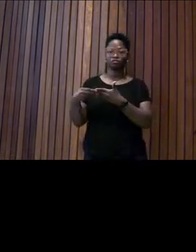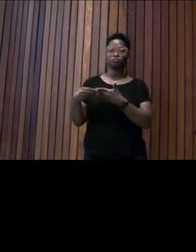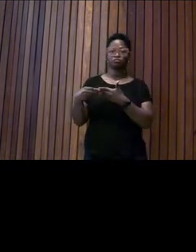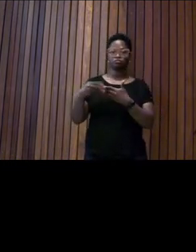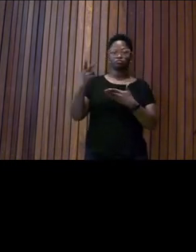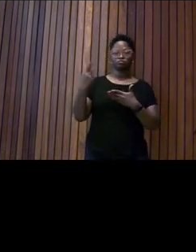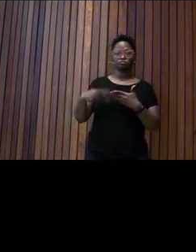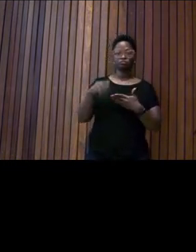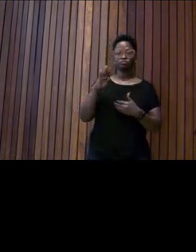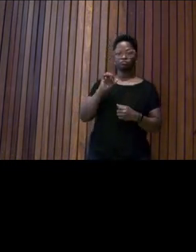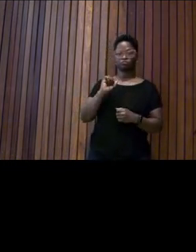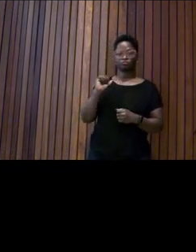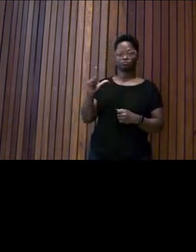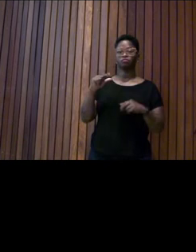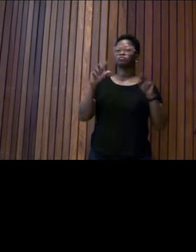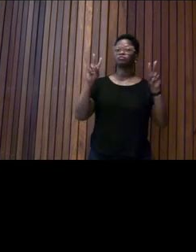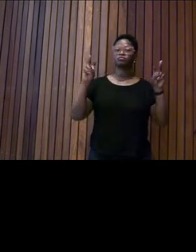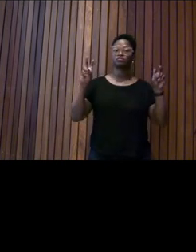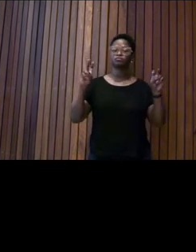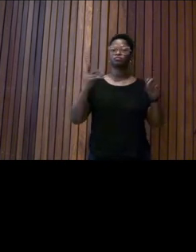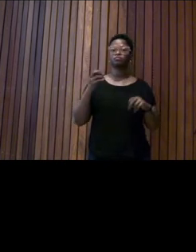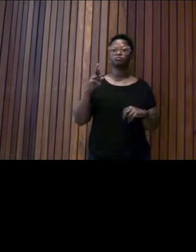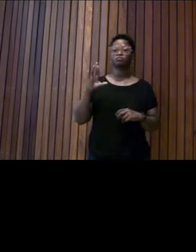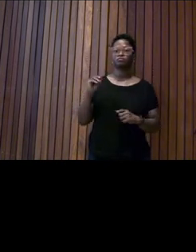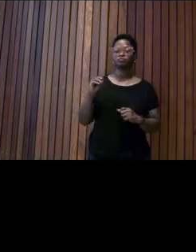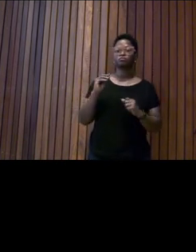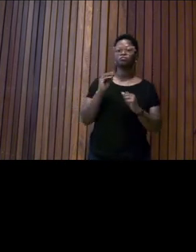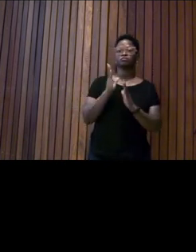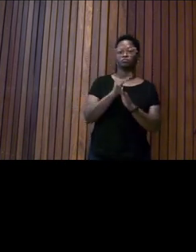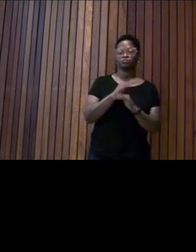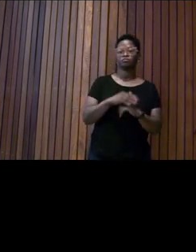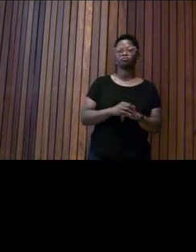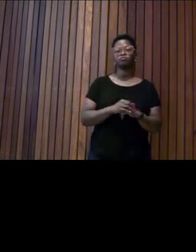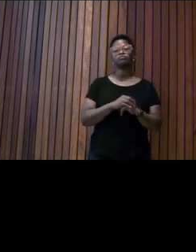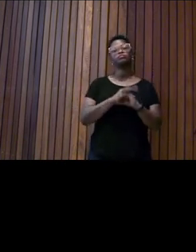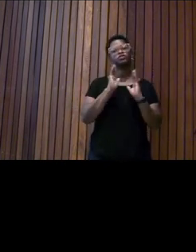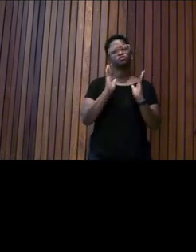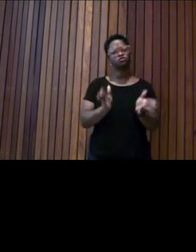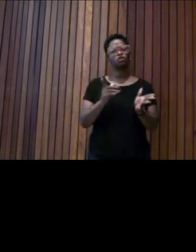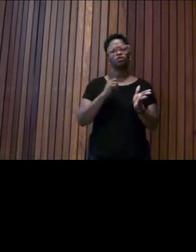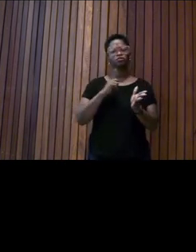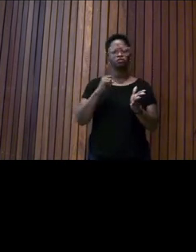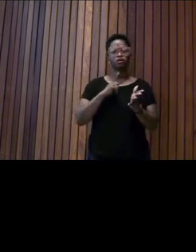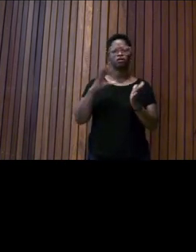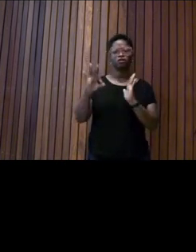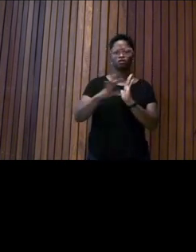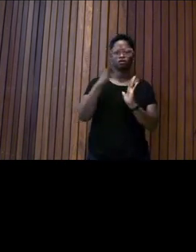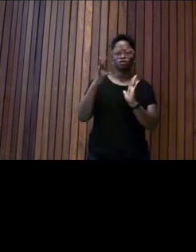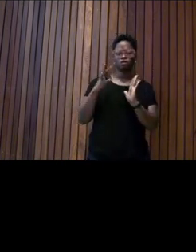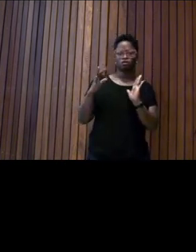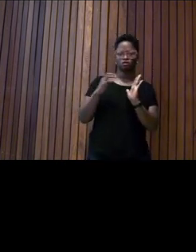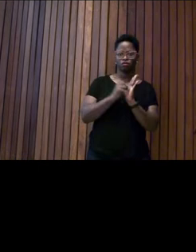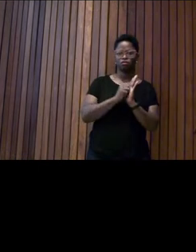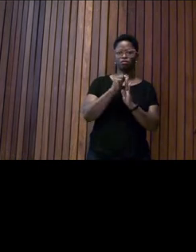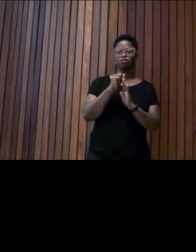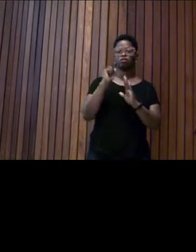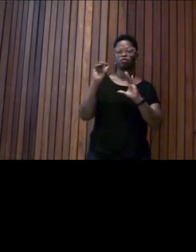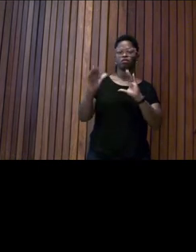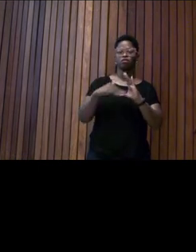Pombal, que é chamado de Canteiro Aberto, que já está com as inscrições abertas pelo